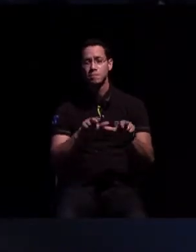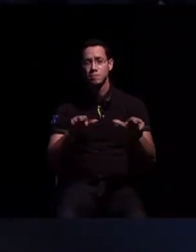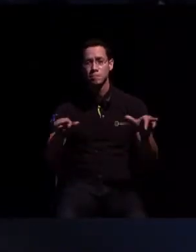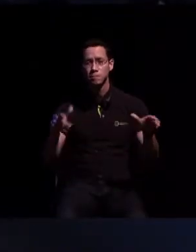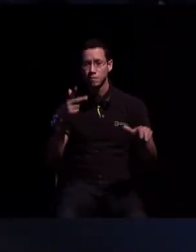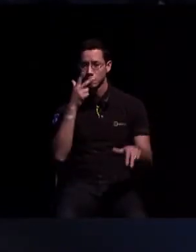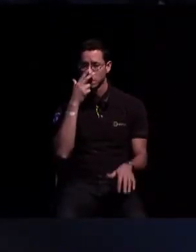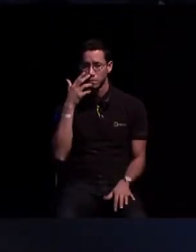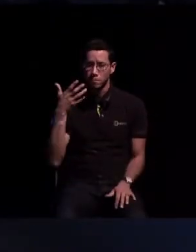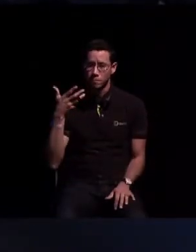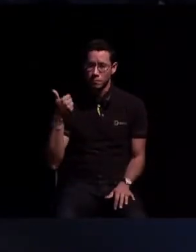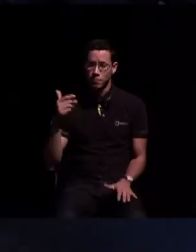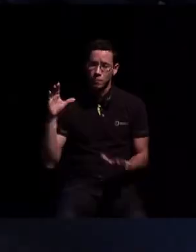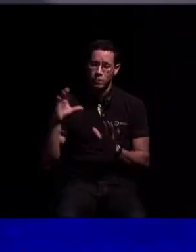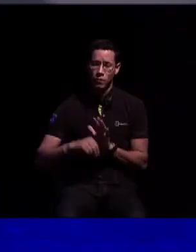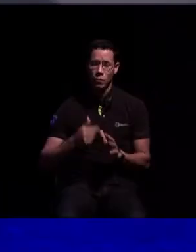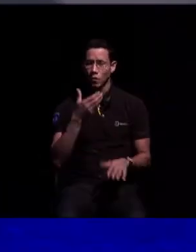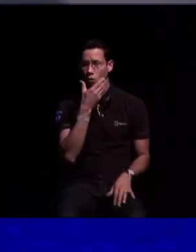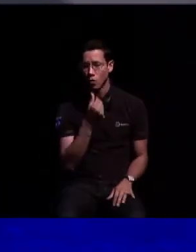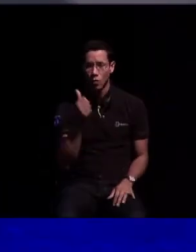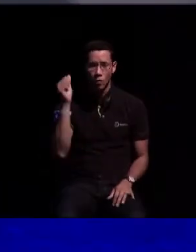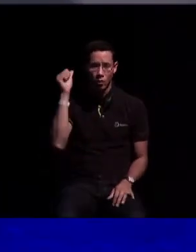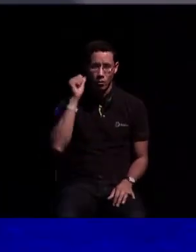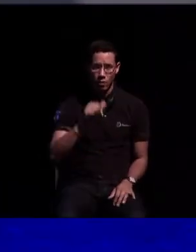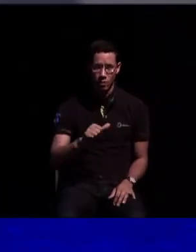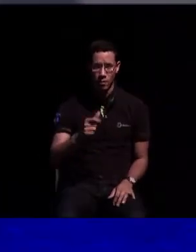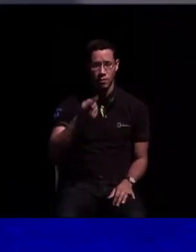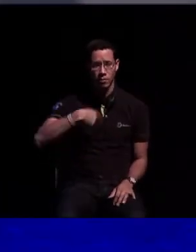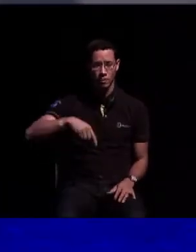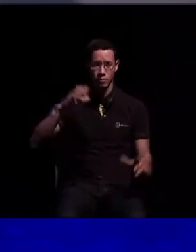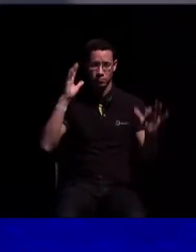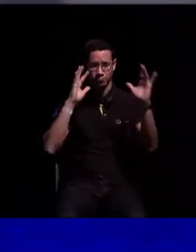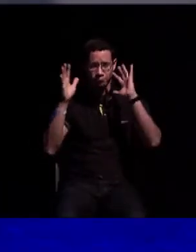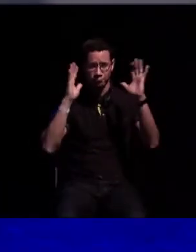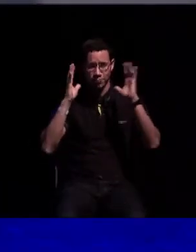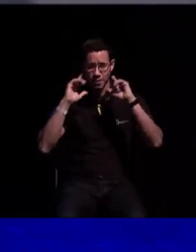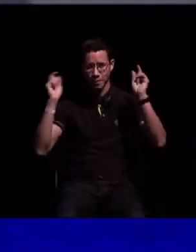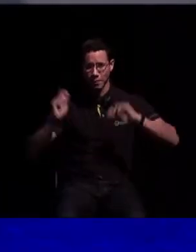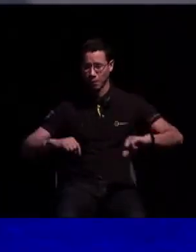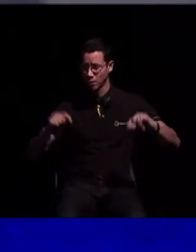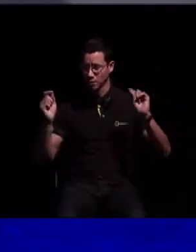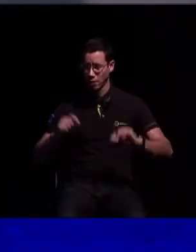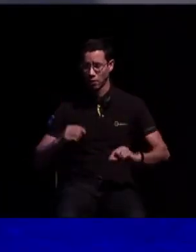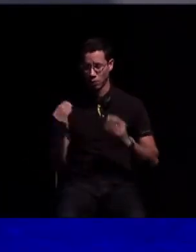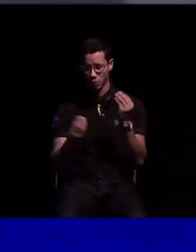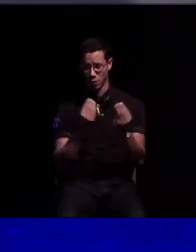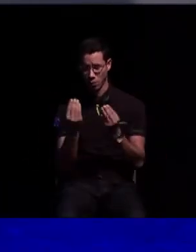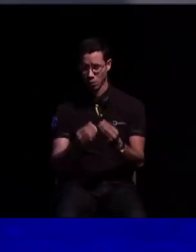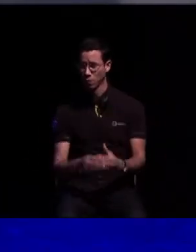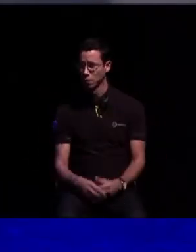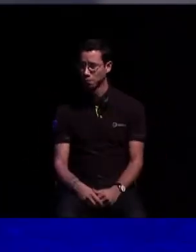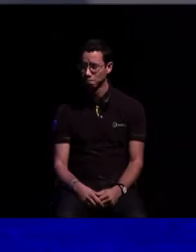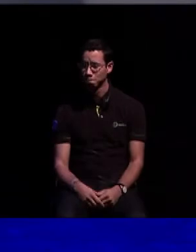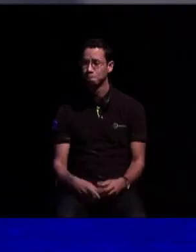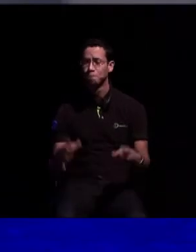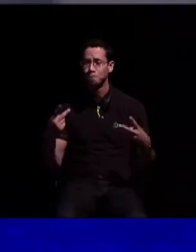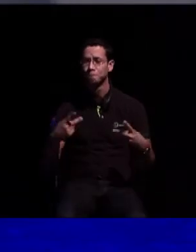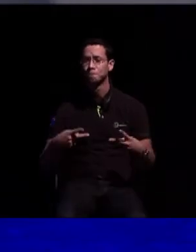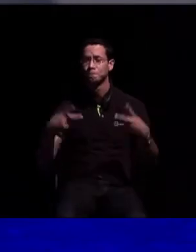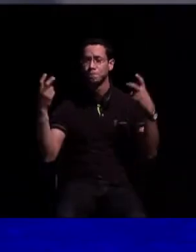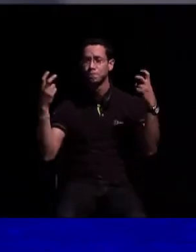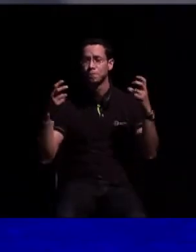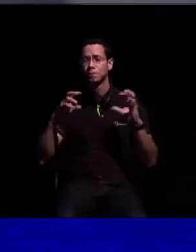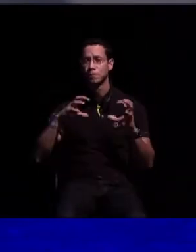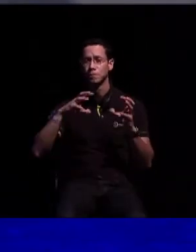roubado, como homens e mulheres, na nossa capacidade de reflexão. Como isso se dá? Ora, a gente só percebe o